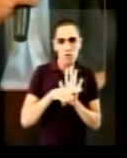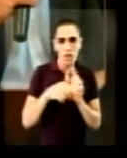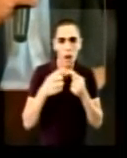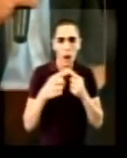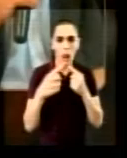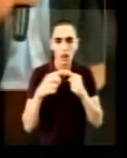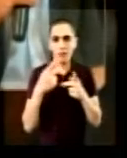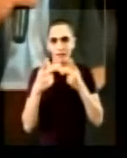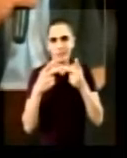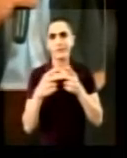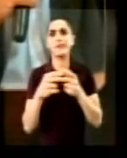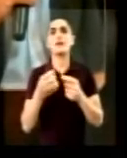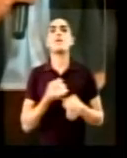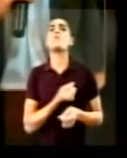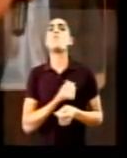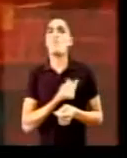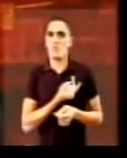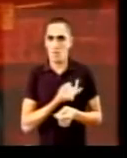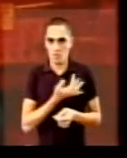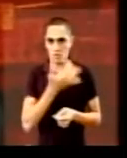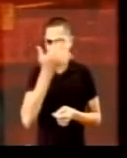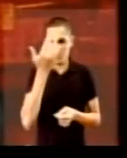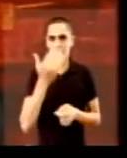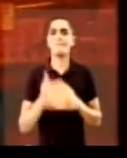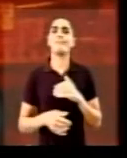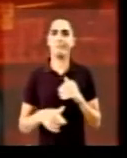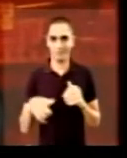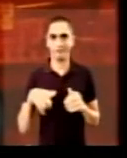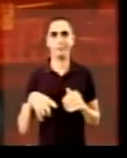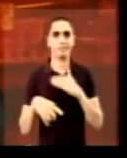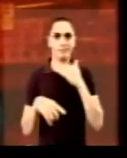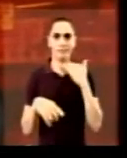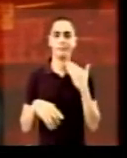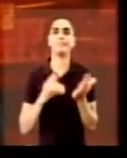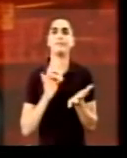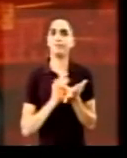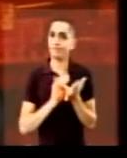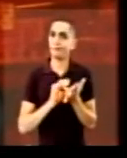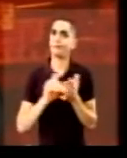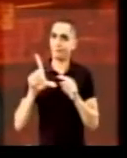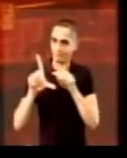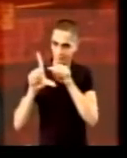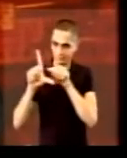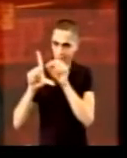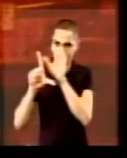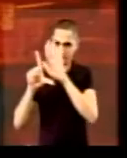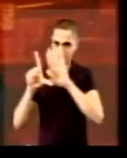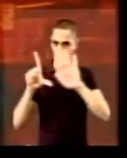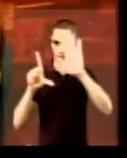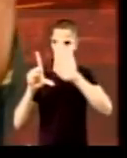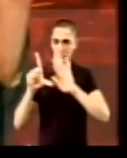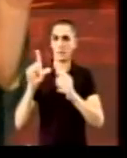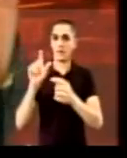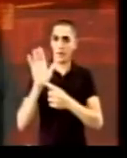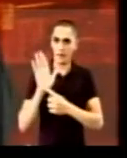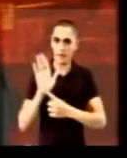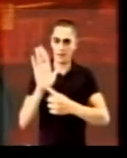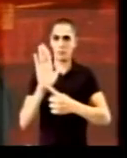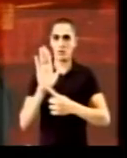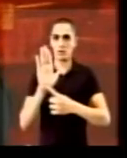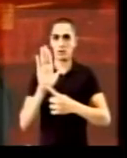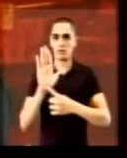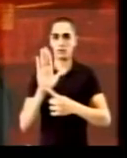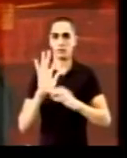e esse gráfico vai mostrar isso, que não tem nada a ver com esse negócio que está morrendo igual morreram os